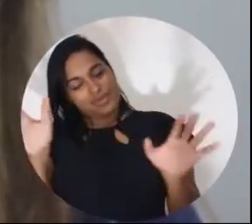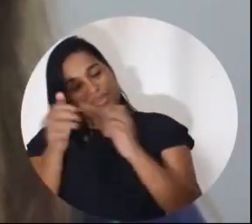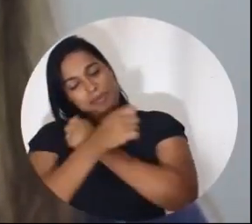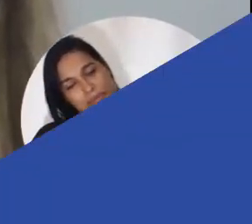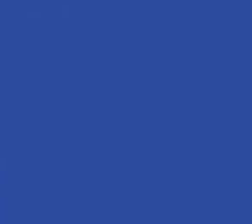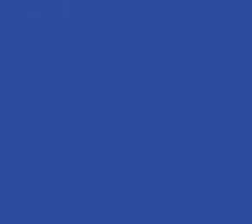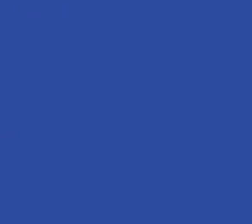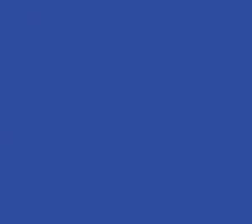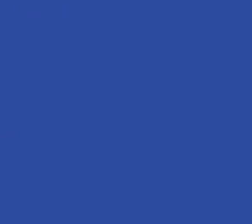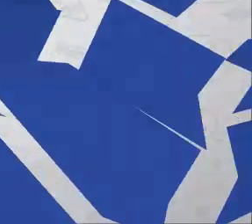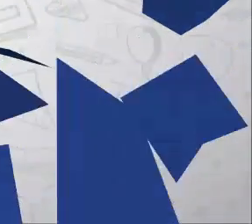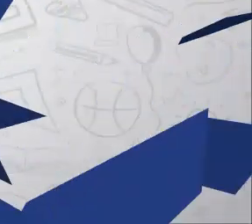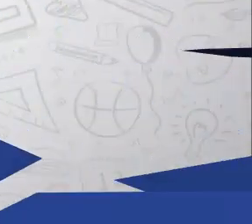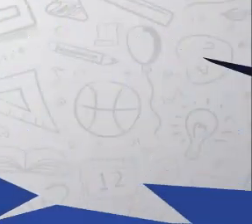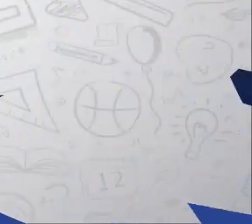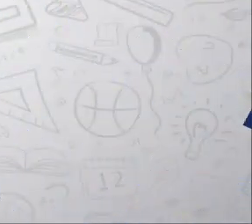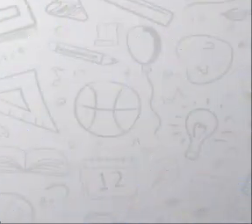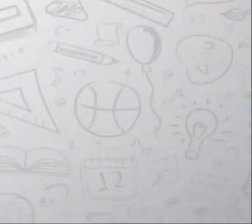carinhoso para vocês.